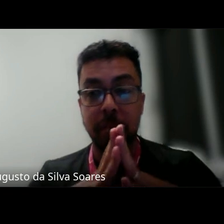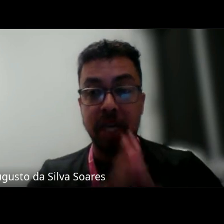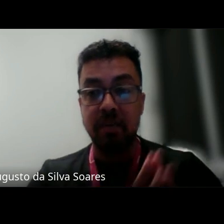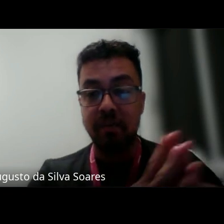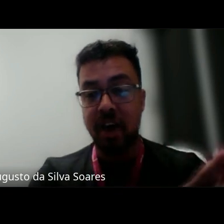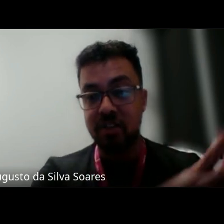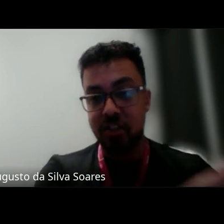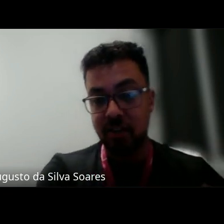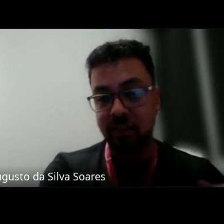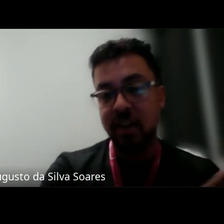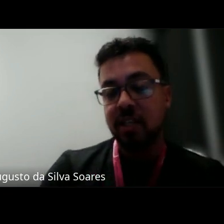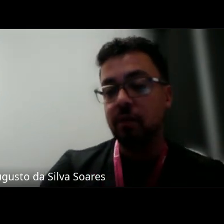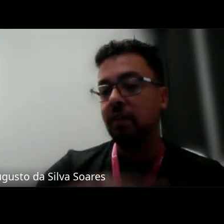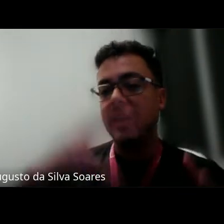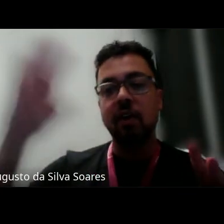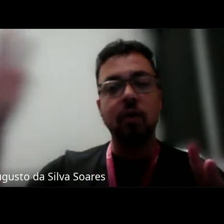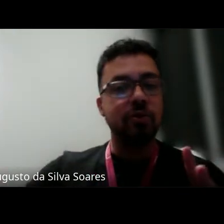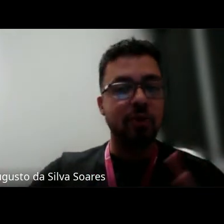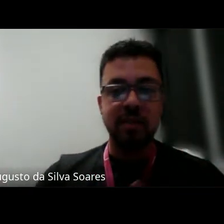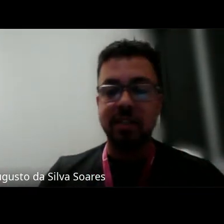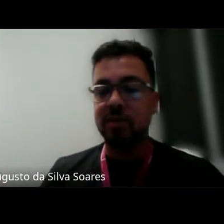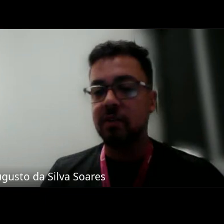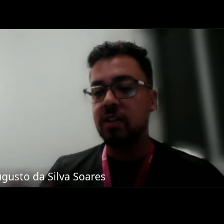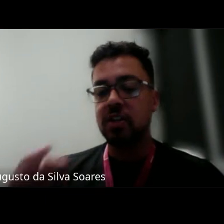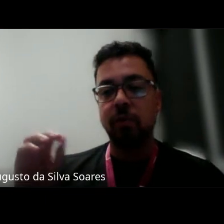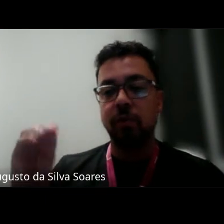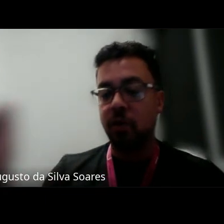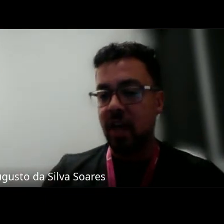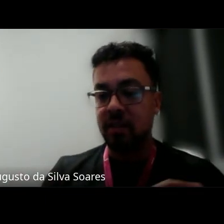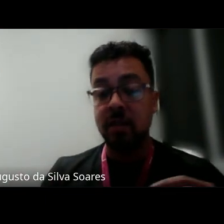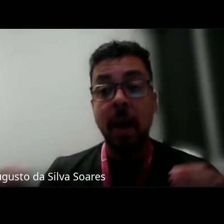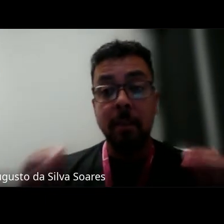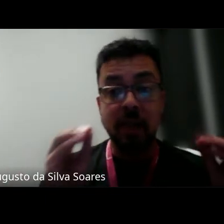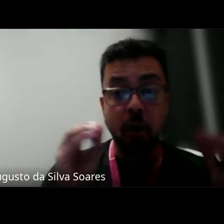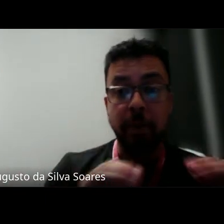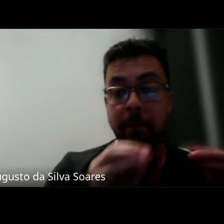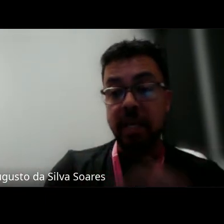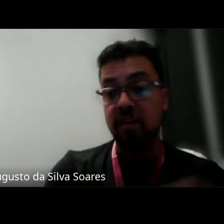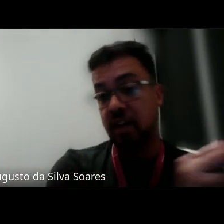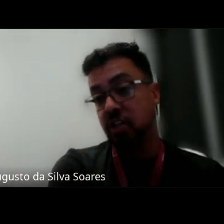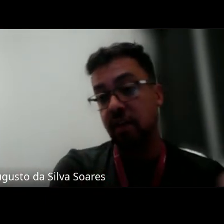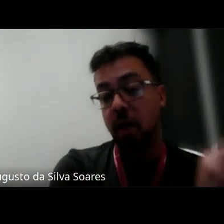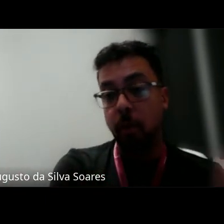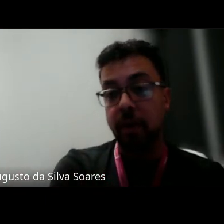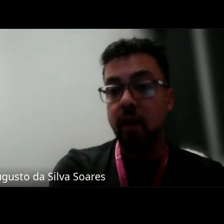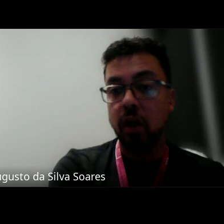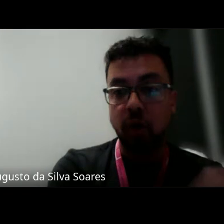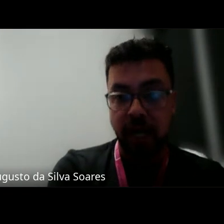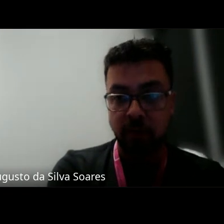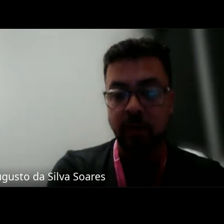roupa privativa. Vocês vão ver que vai ter outros nomezinhos que vocês já conhecem, mas a roupa privativa é a